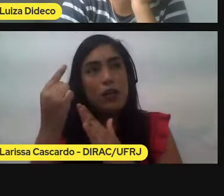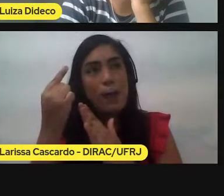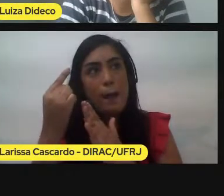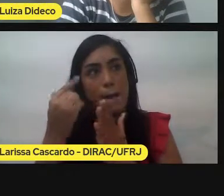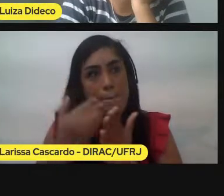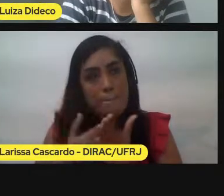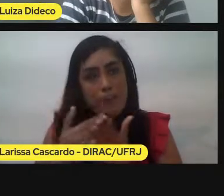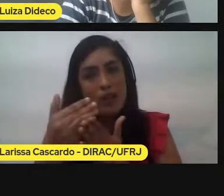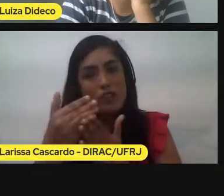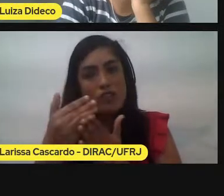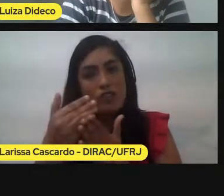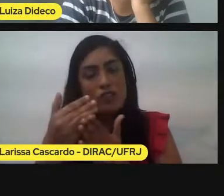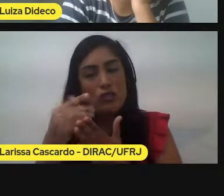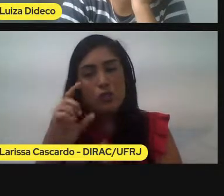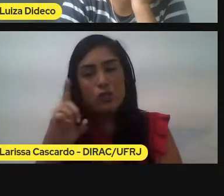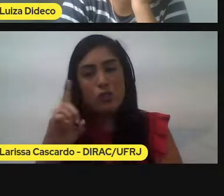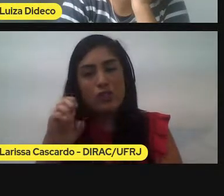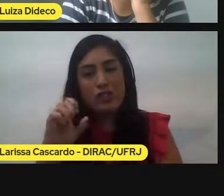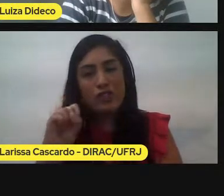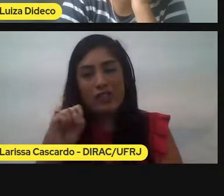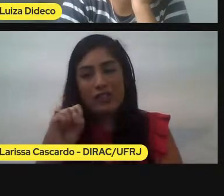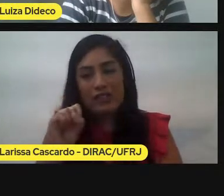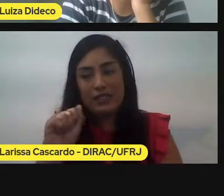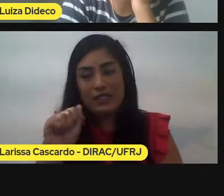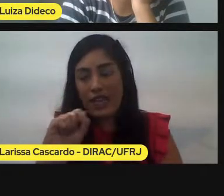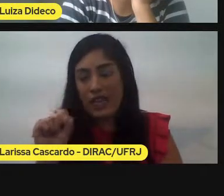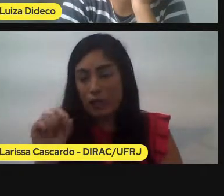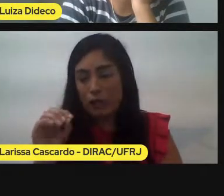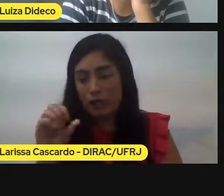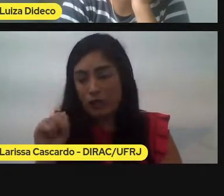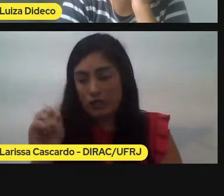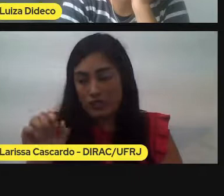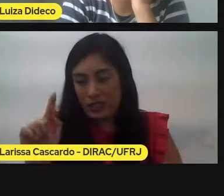desassossego para tentar quebrar